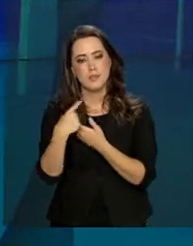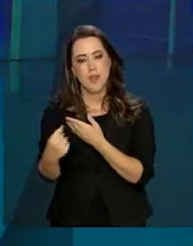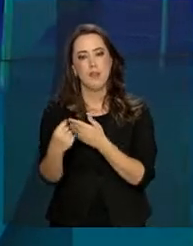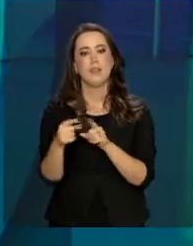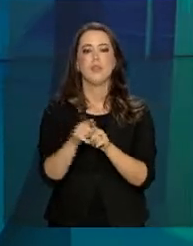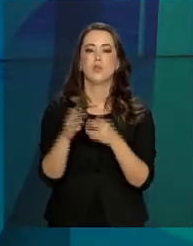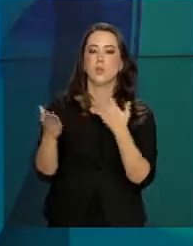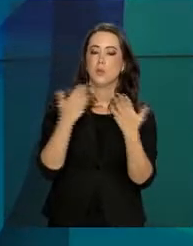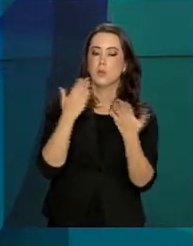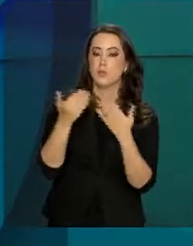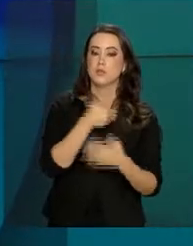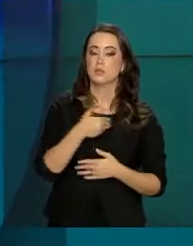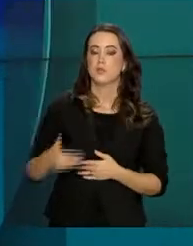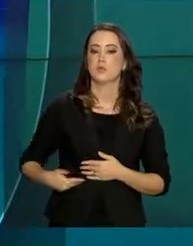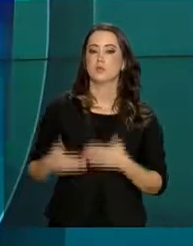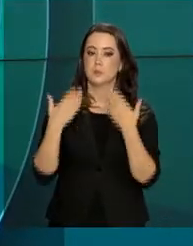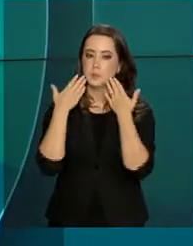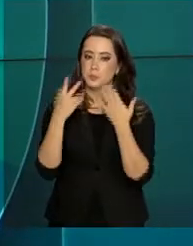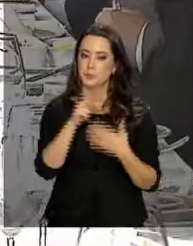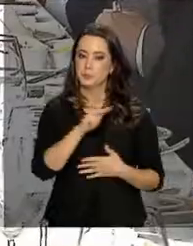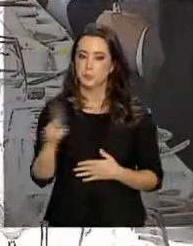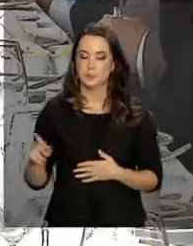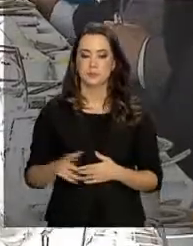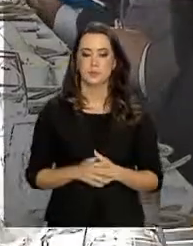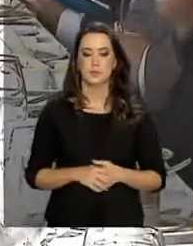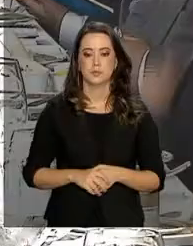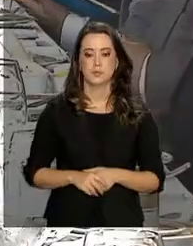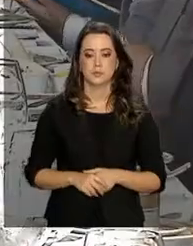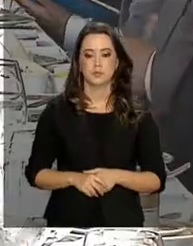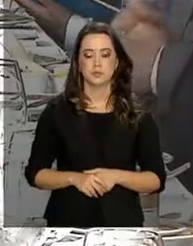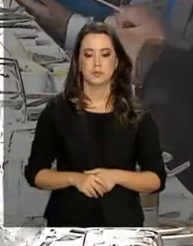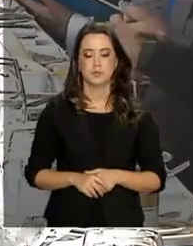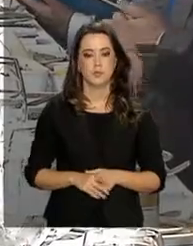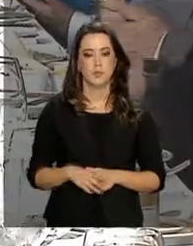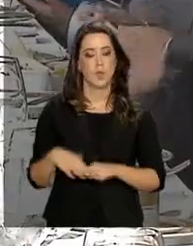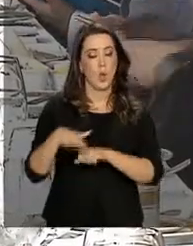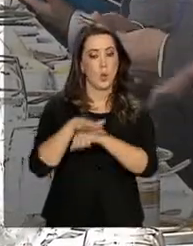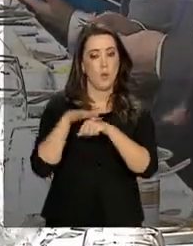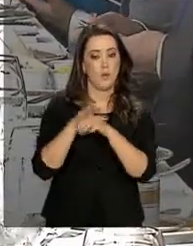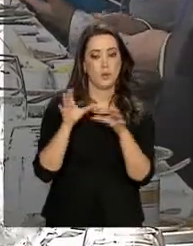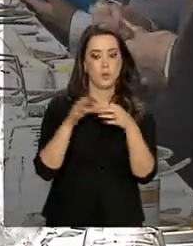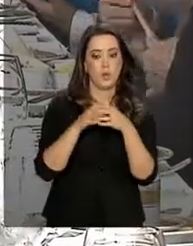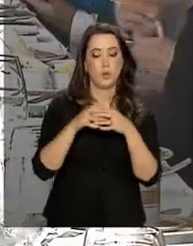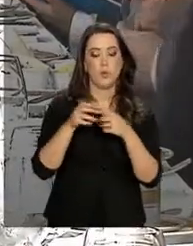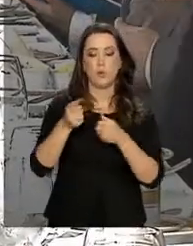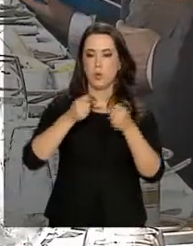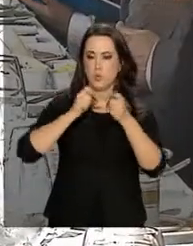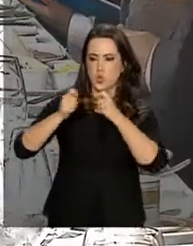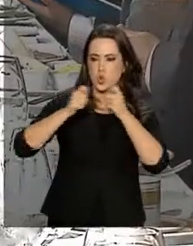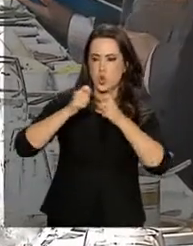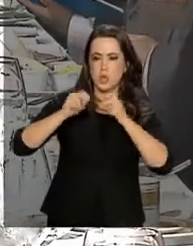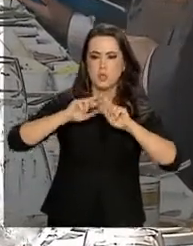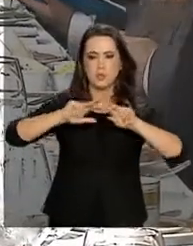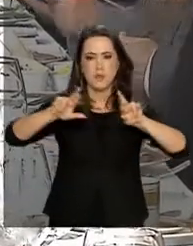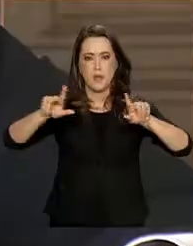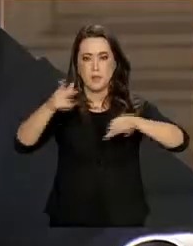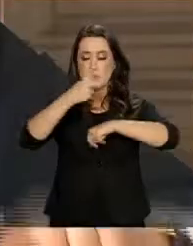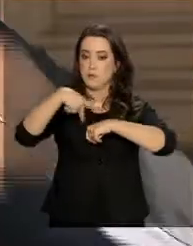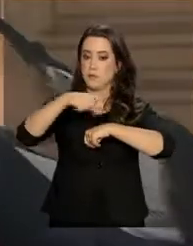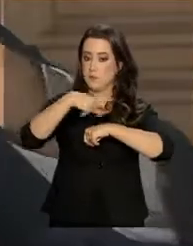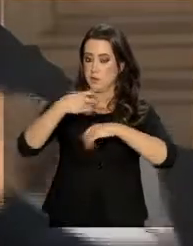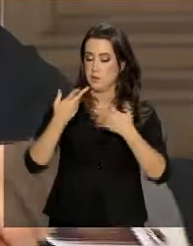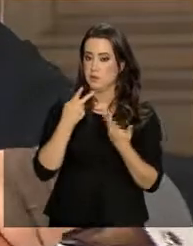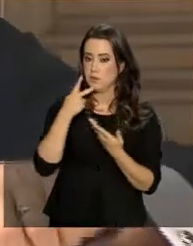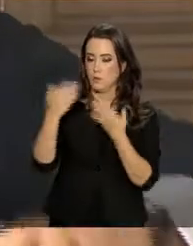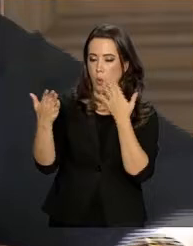de governo apresentado pelo presidente. Em conversa com jornalistas estrangeiros, o presidente Michel Temer fez